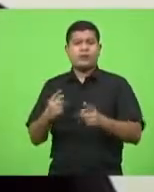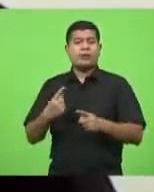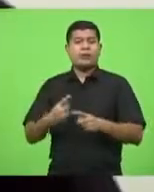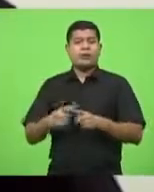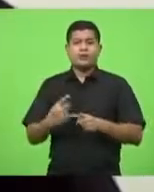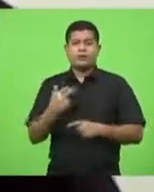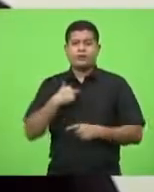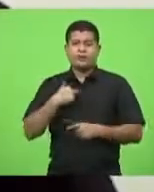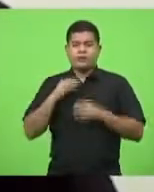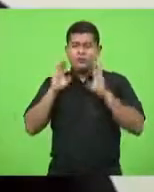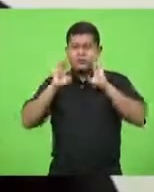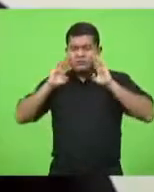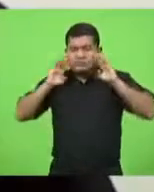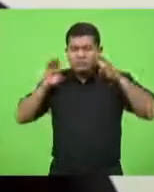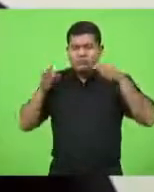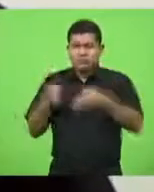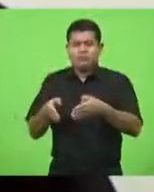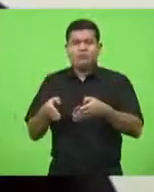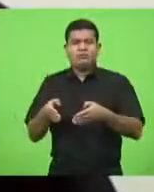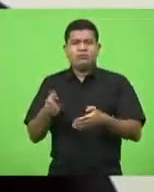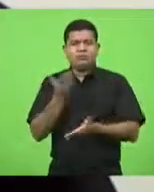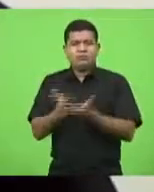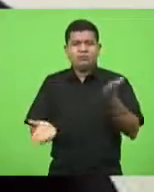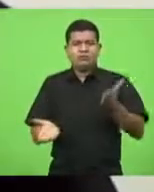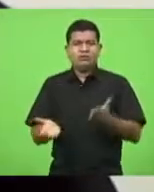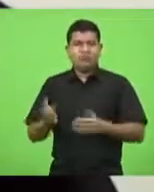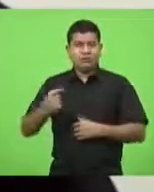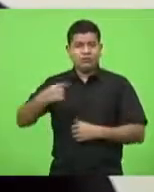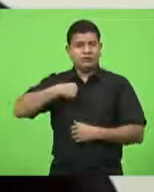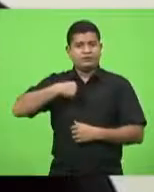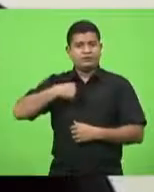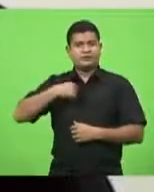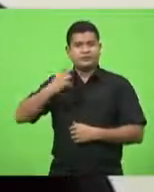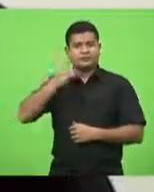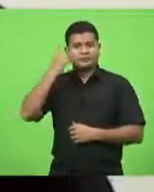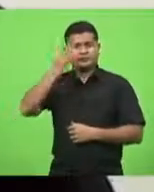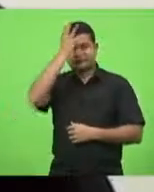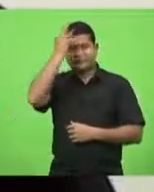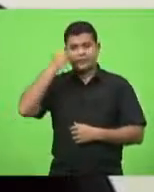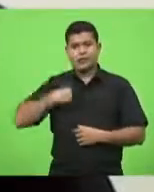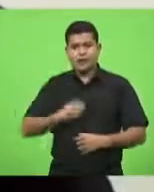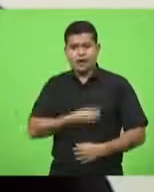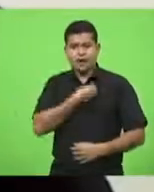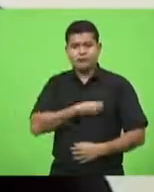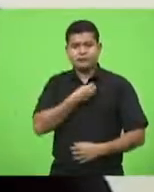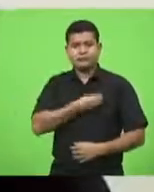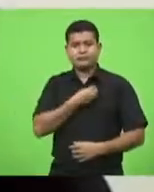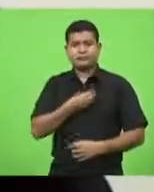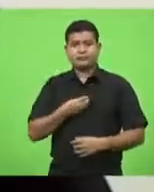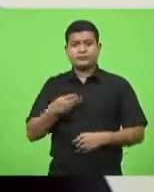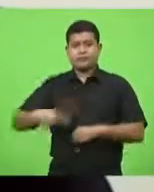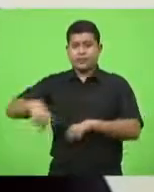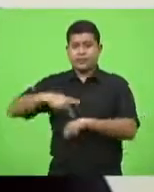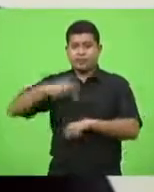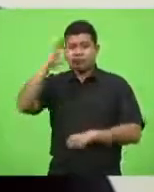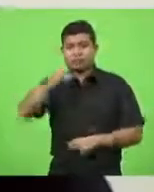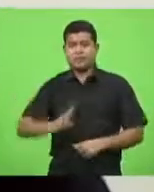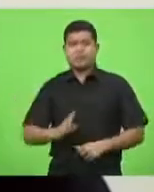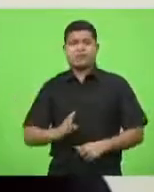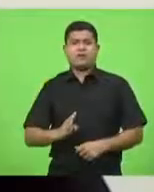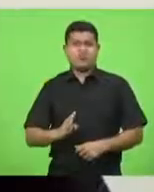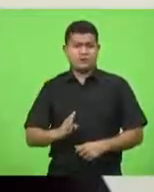foco. Nós, eu, deputada Luciane, sei onde eu vivo, nós vivemos num país onde mais de 3